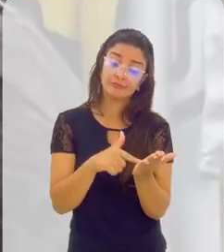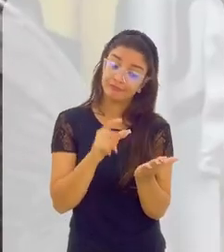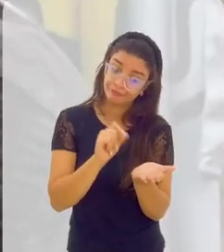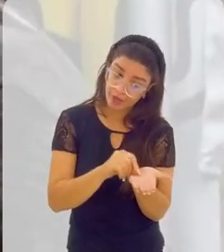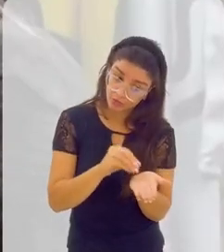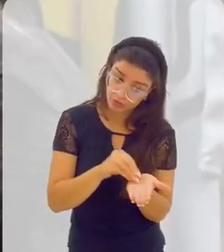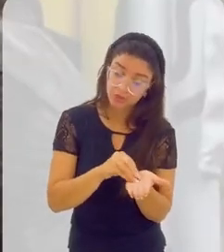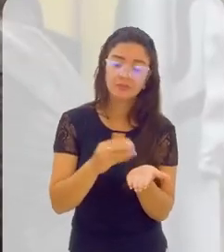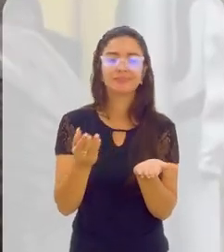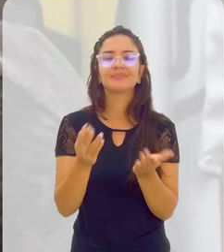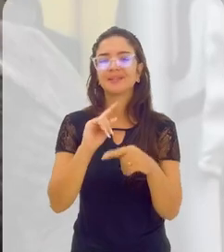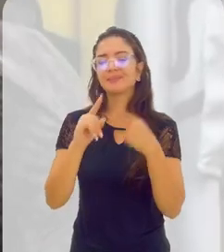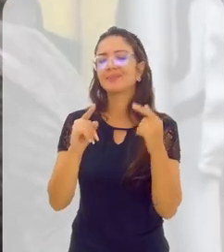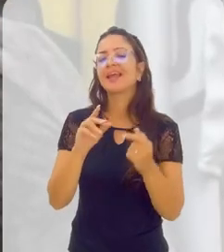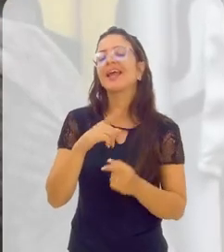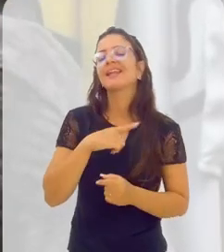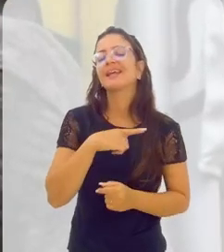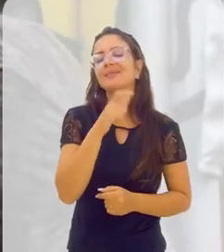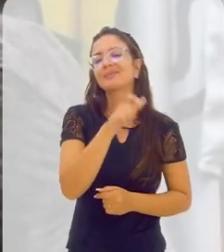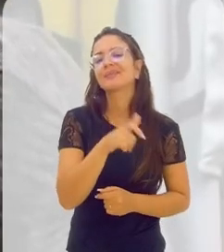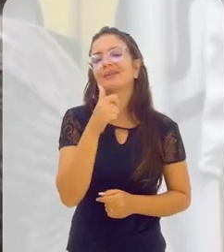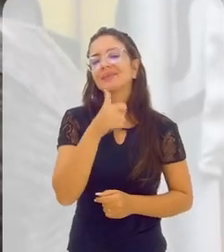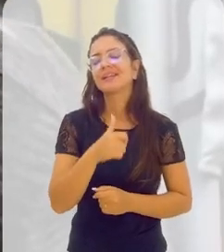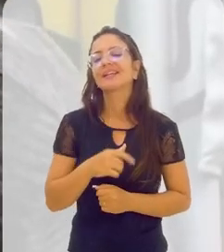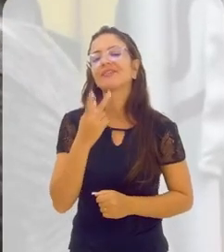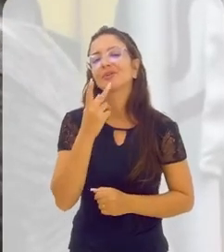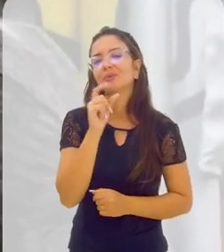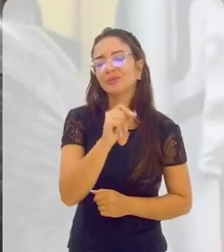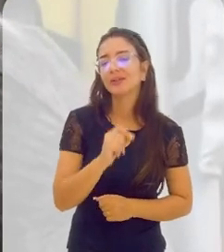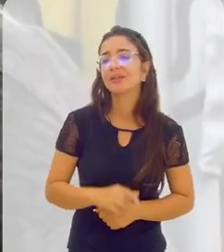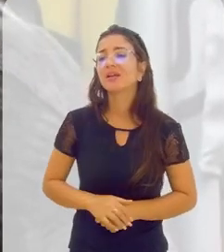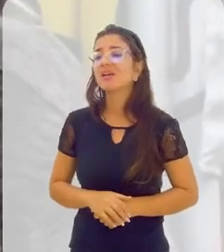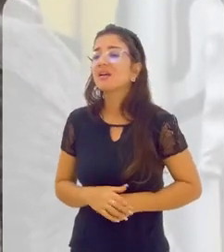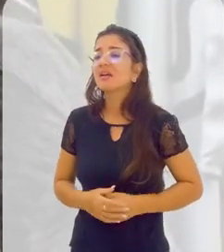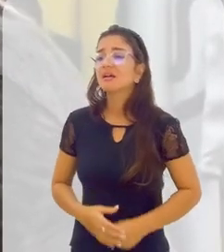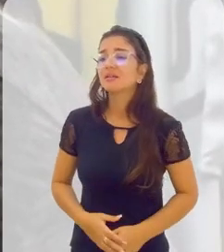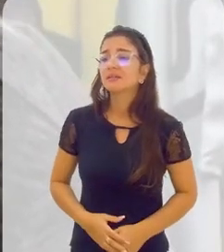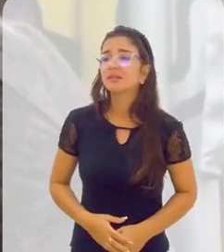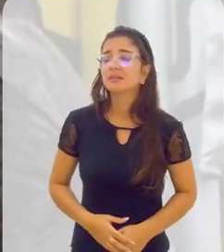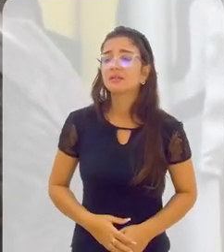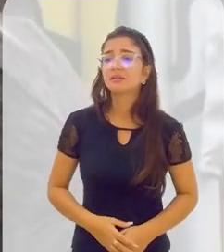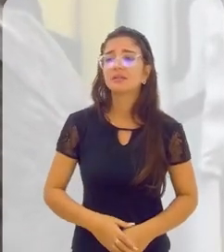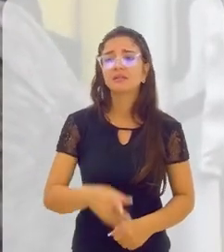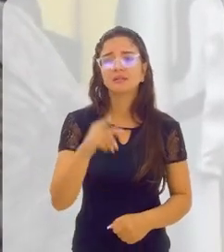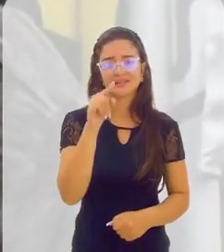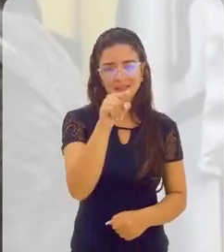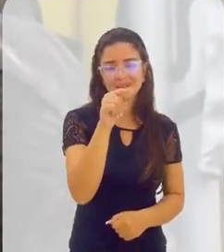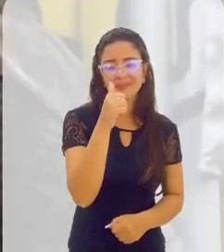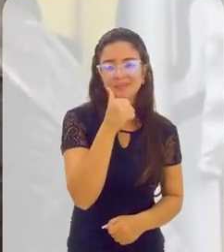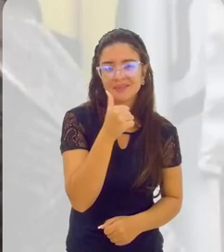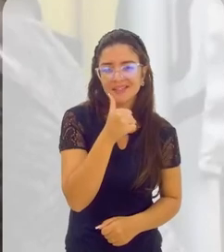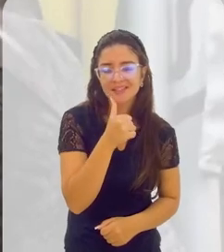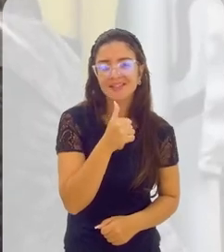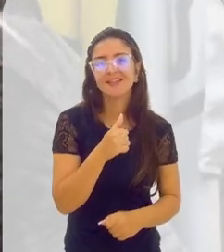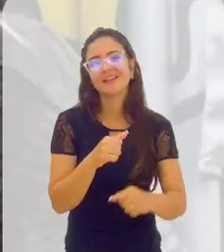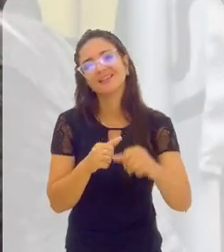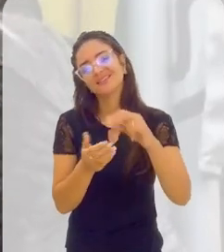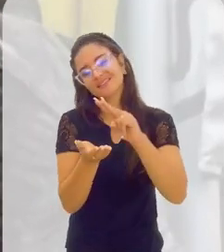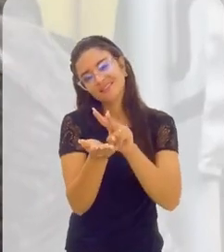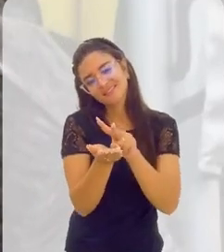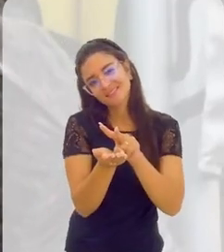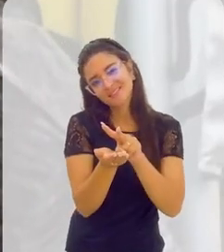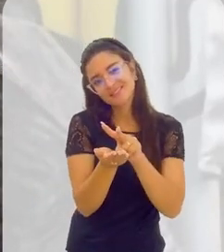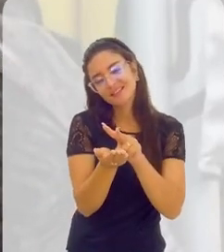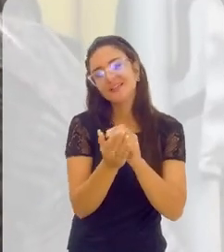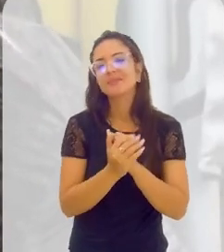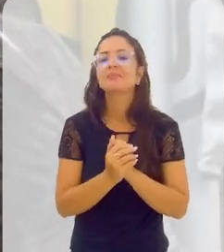aí era um caso nosso Daí ela disse assim vamos dar alta para ela a menininha levantou assim